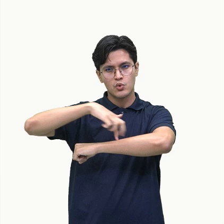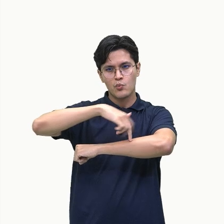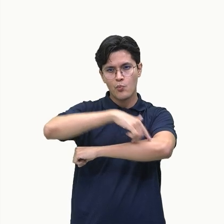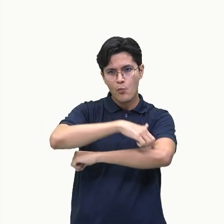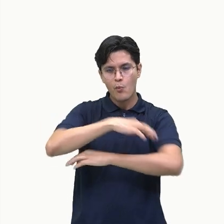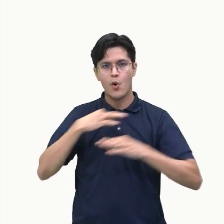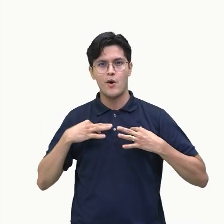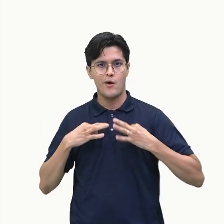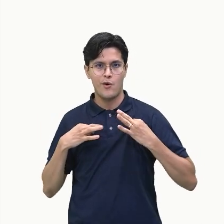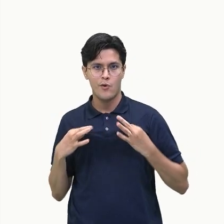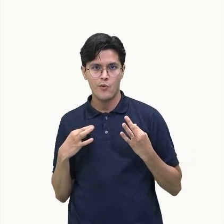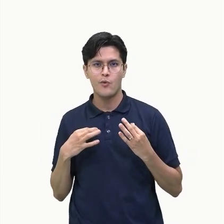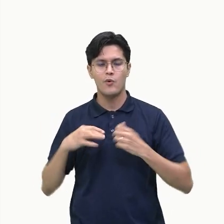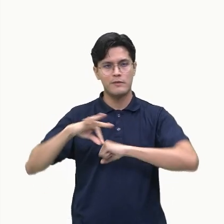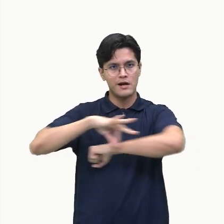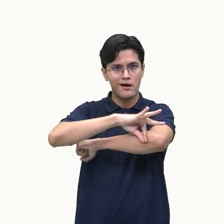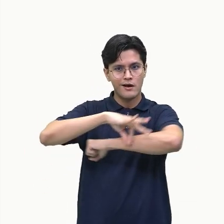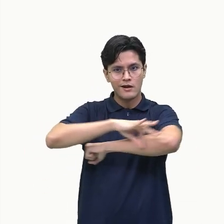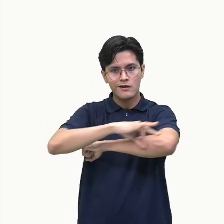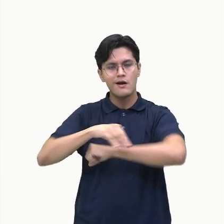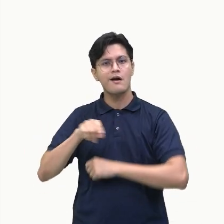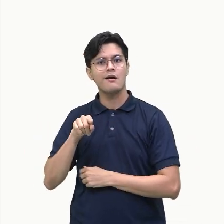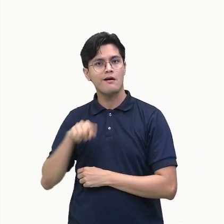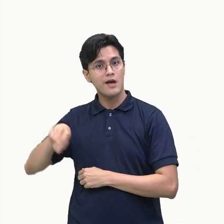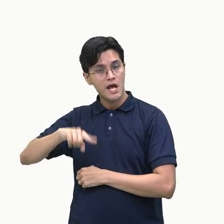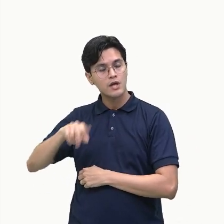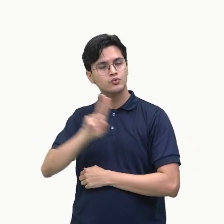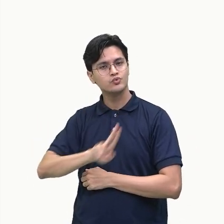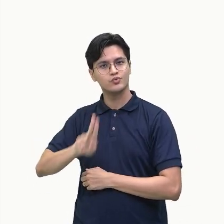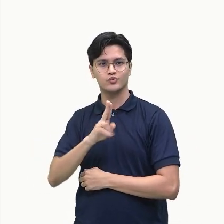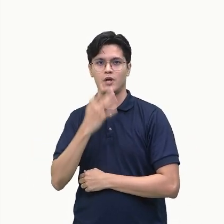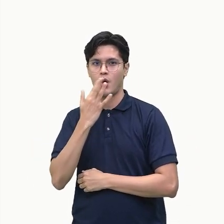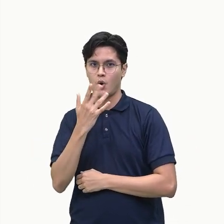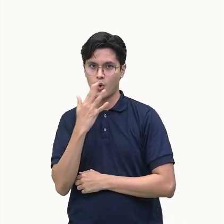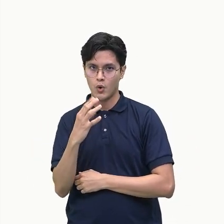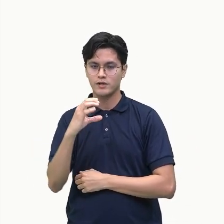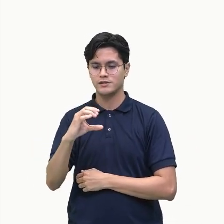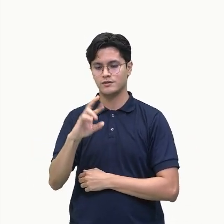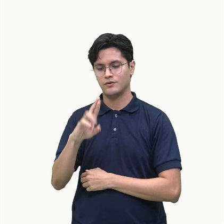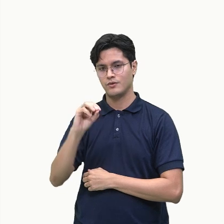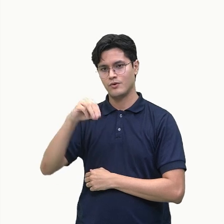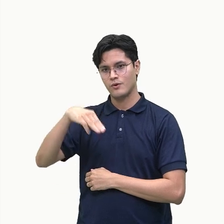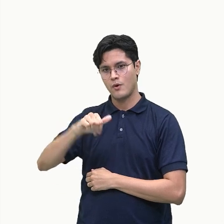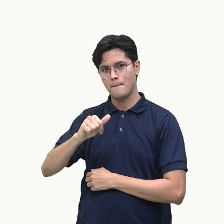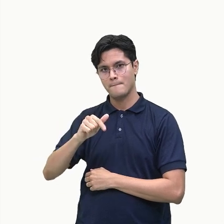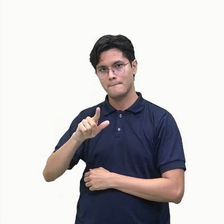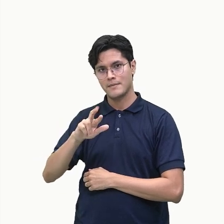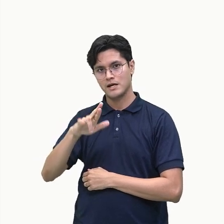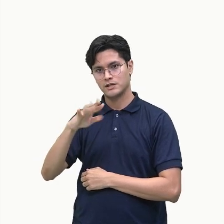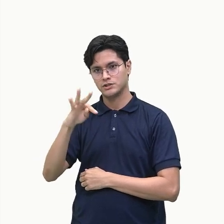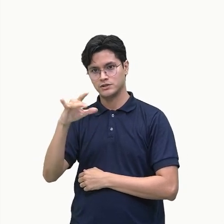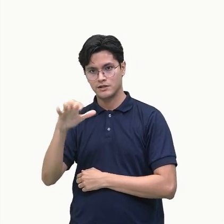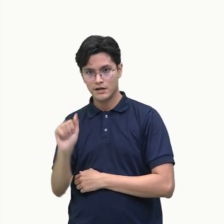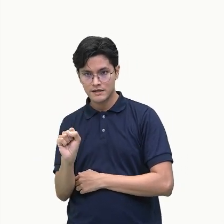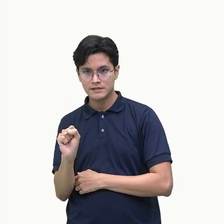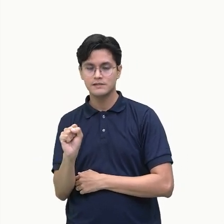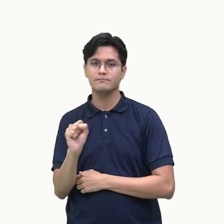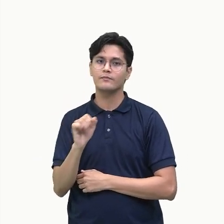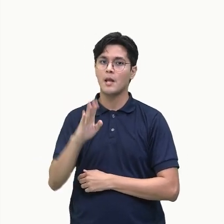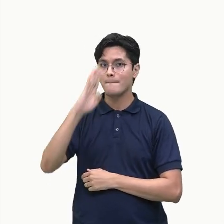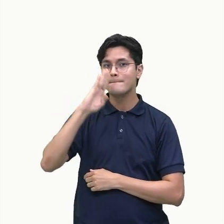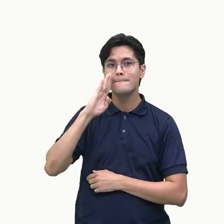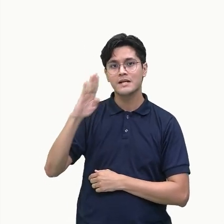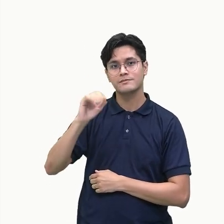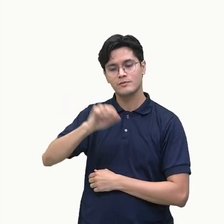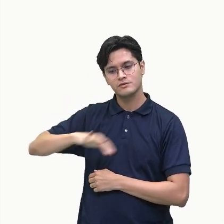utilizam essas cores cromáticas, principalmente a moda, para criar a variação de cores. Às vezes as pessoas